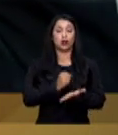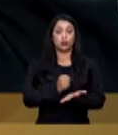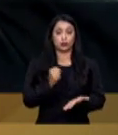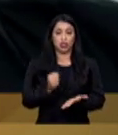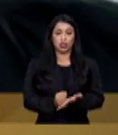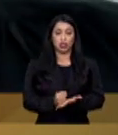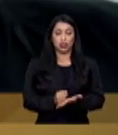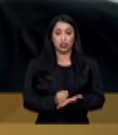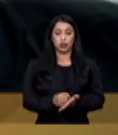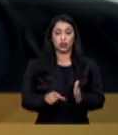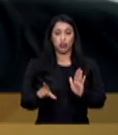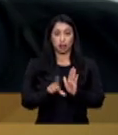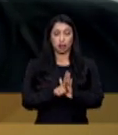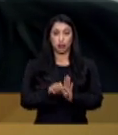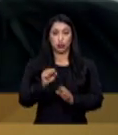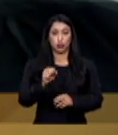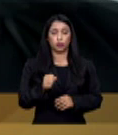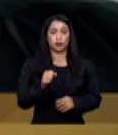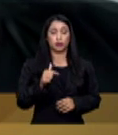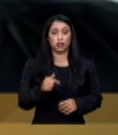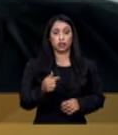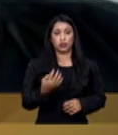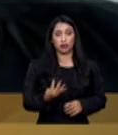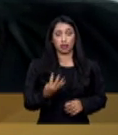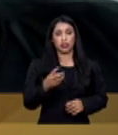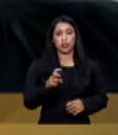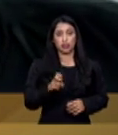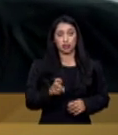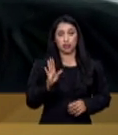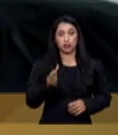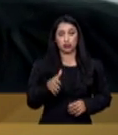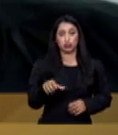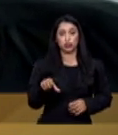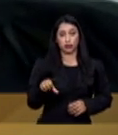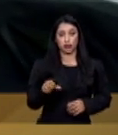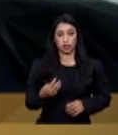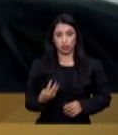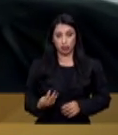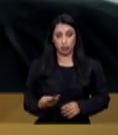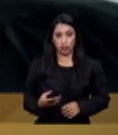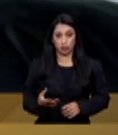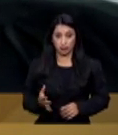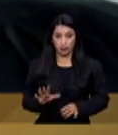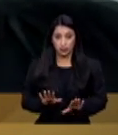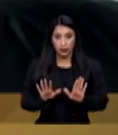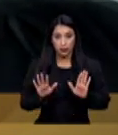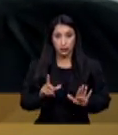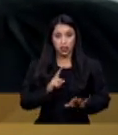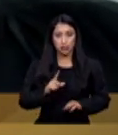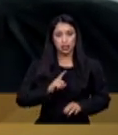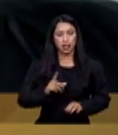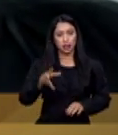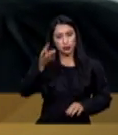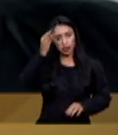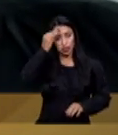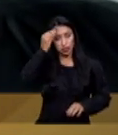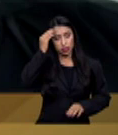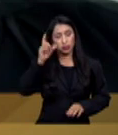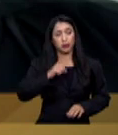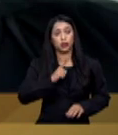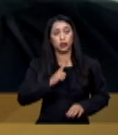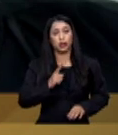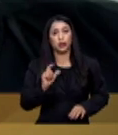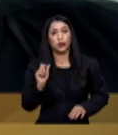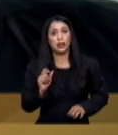contratação segundo o regime da Lei 8.745, de 93. Mas há julgado mais recente que adotou interpretação diversa. Ficou consignado